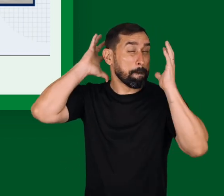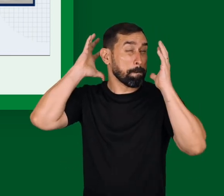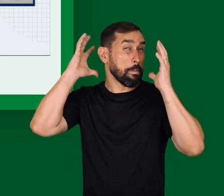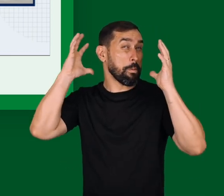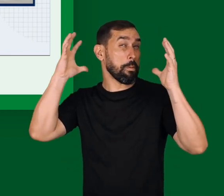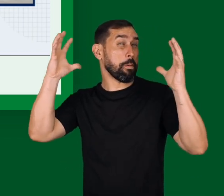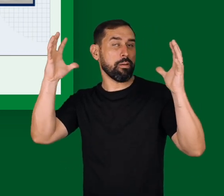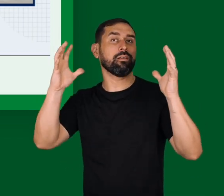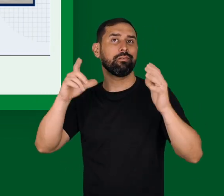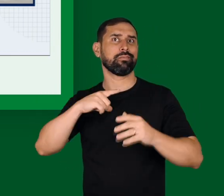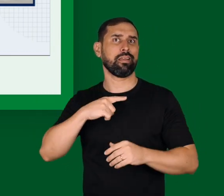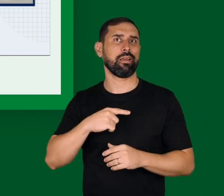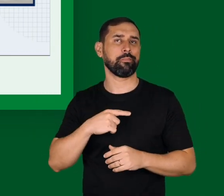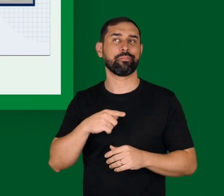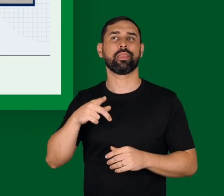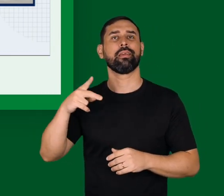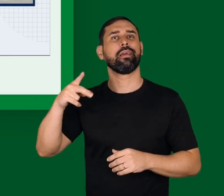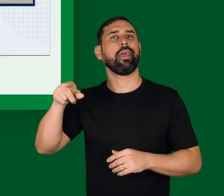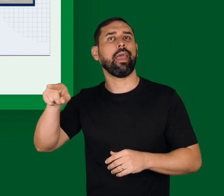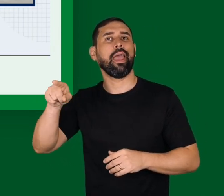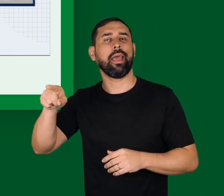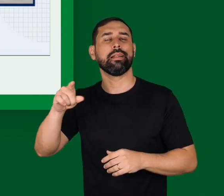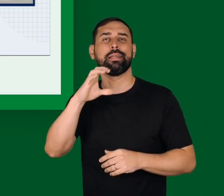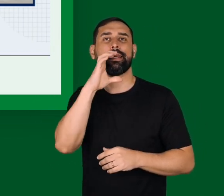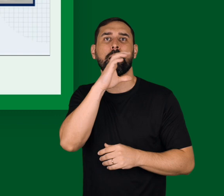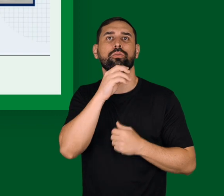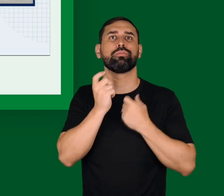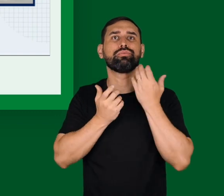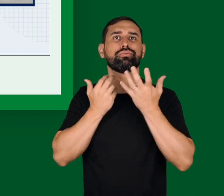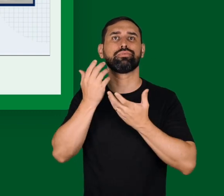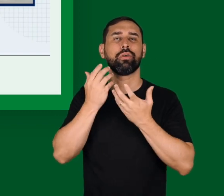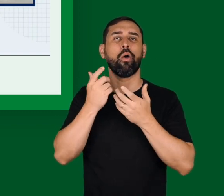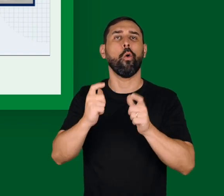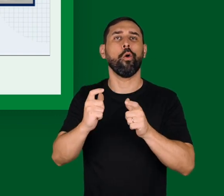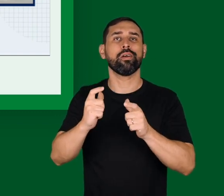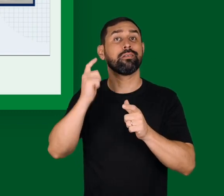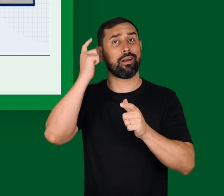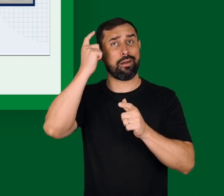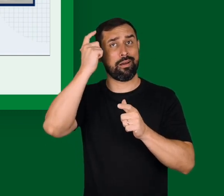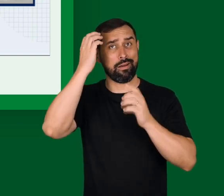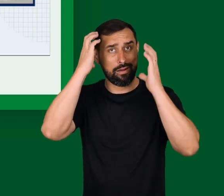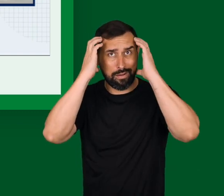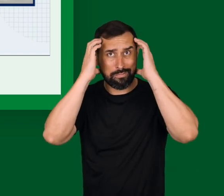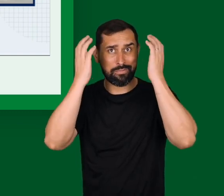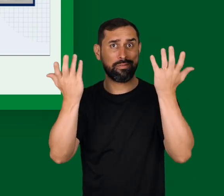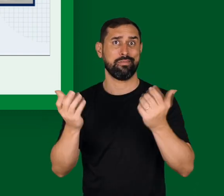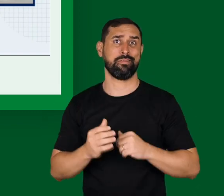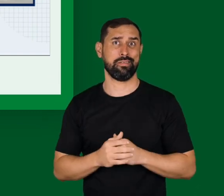ele perde calor pela cabeça, né? A criança maior tem essa via aérea